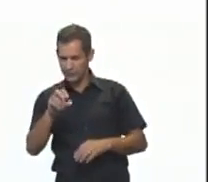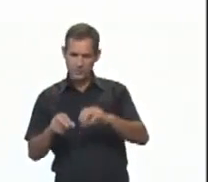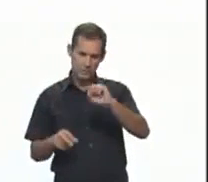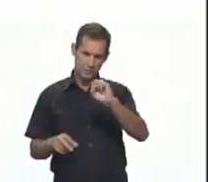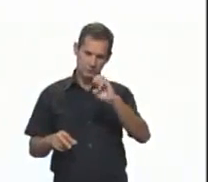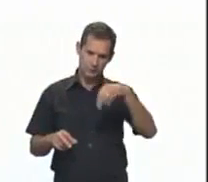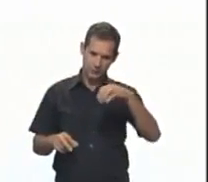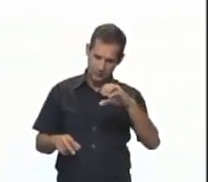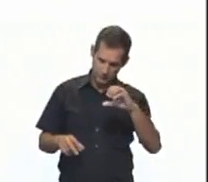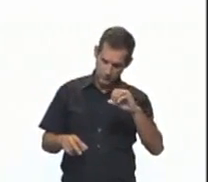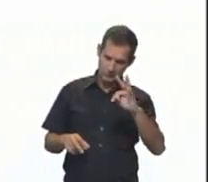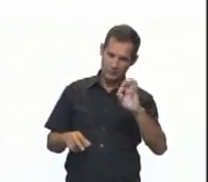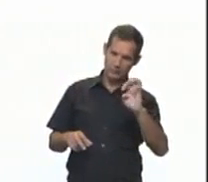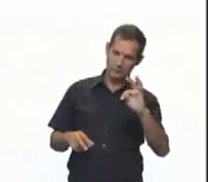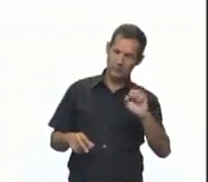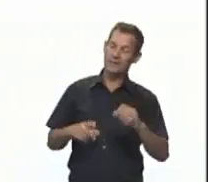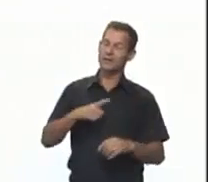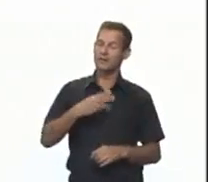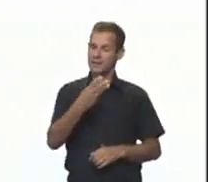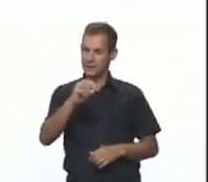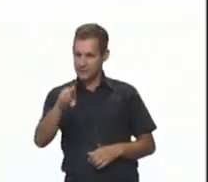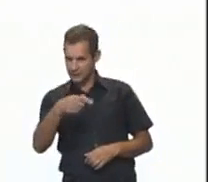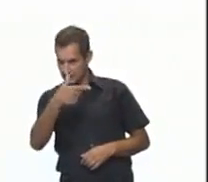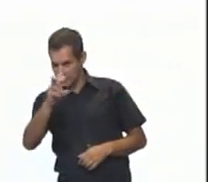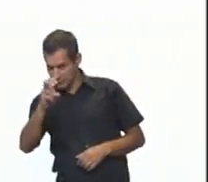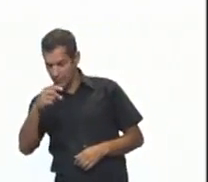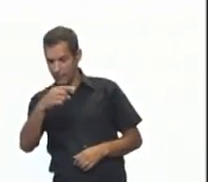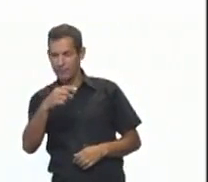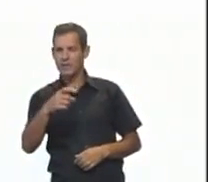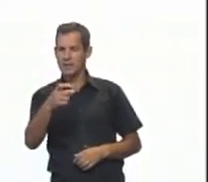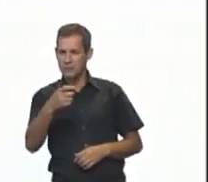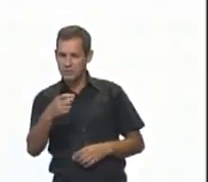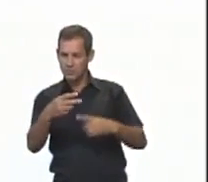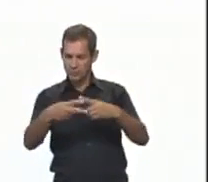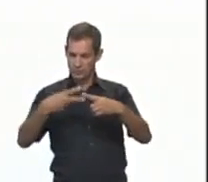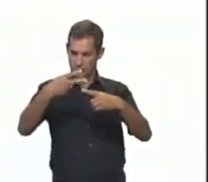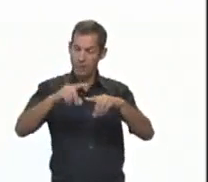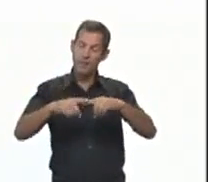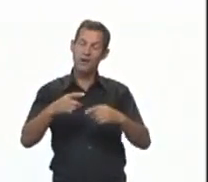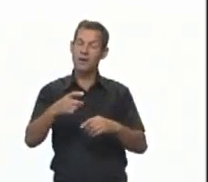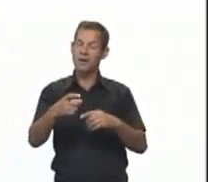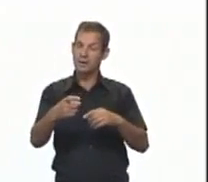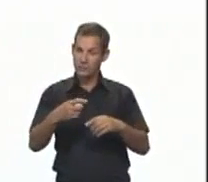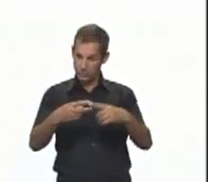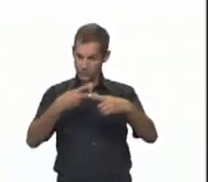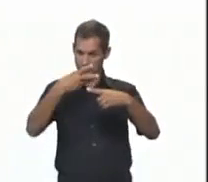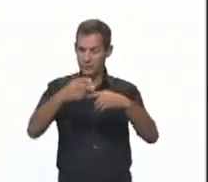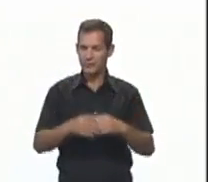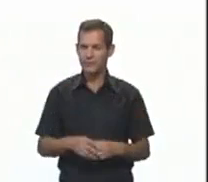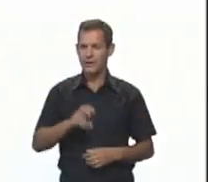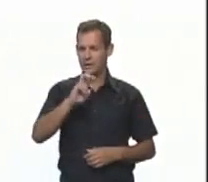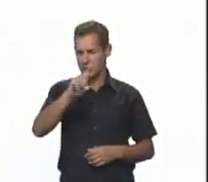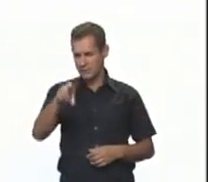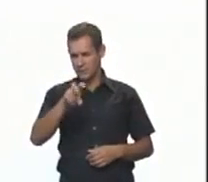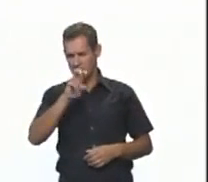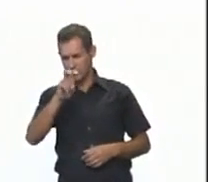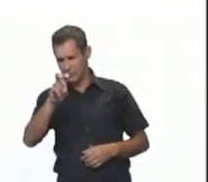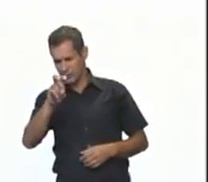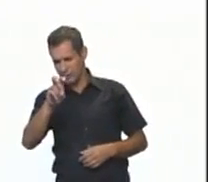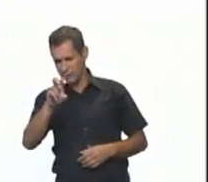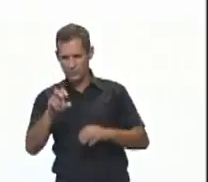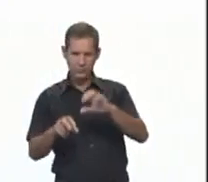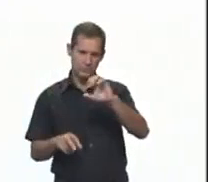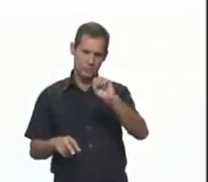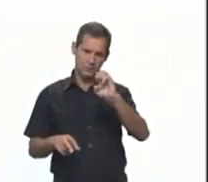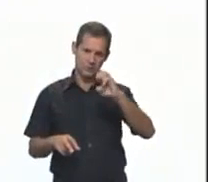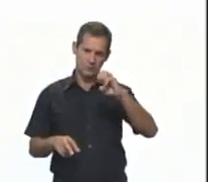de θ. Então, eu tenho 30,25 menos o x ao quadrado, só que o nosso x ao quadrado é 5,5 seno